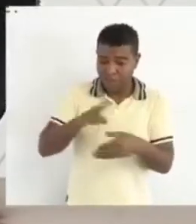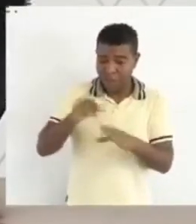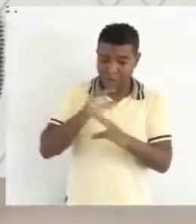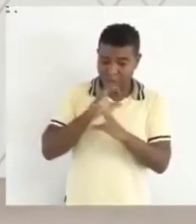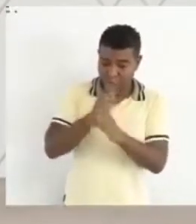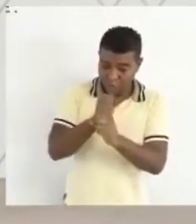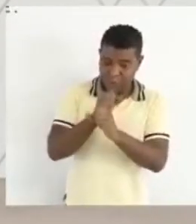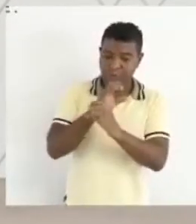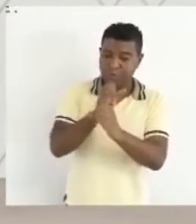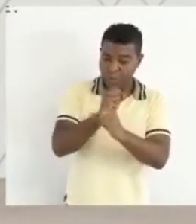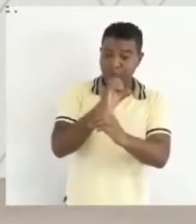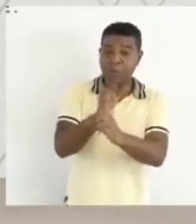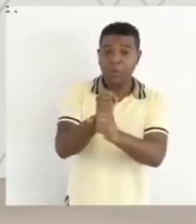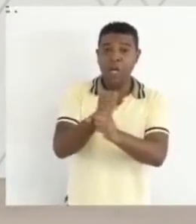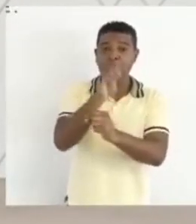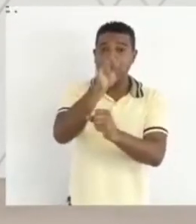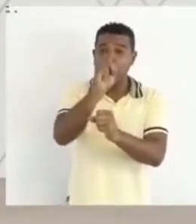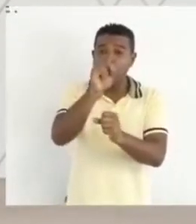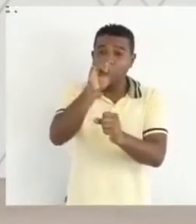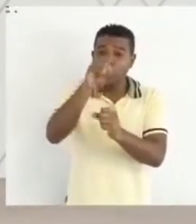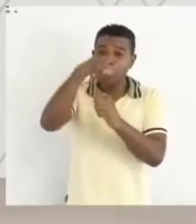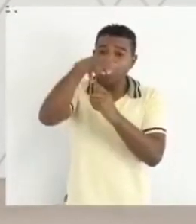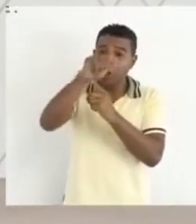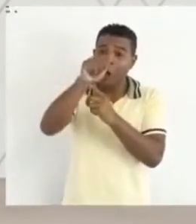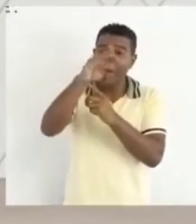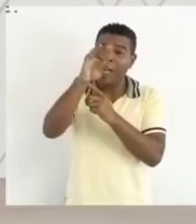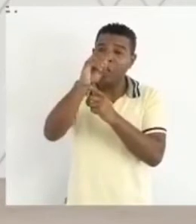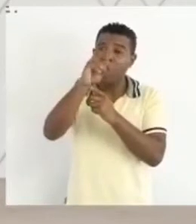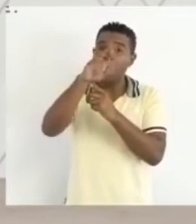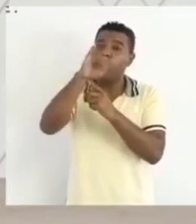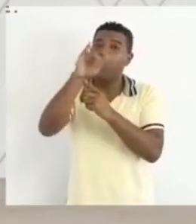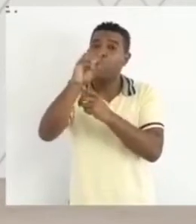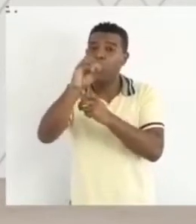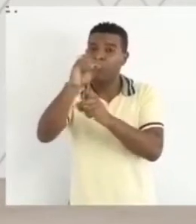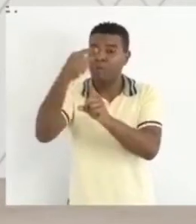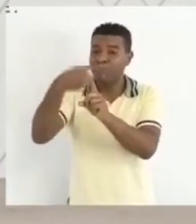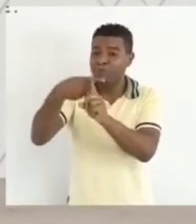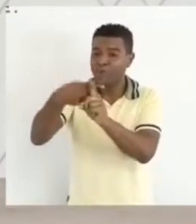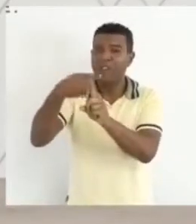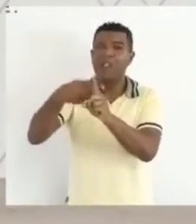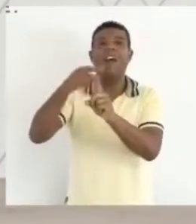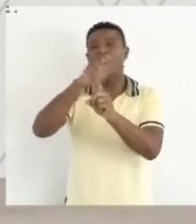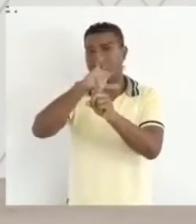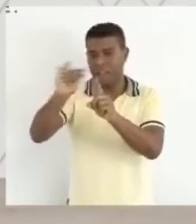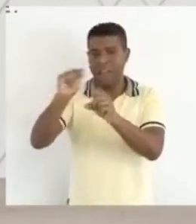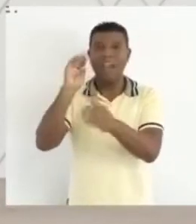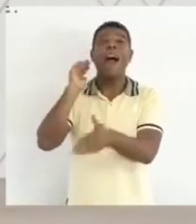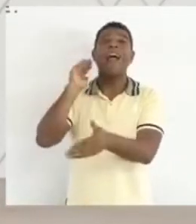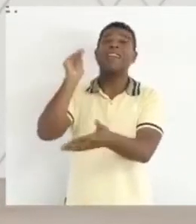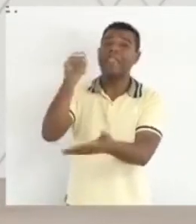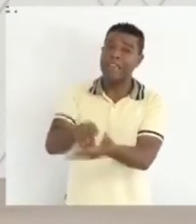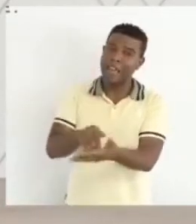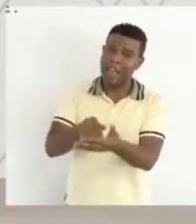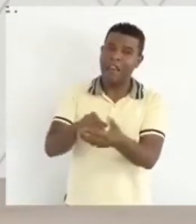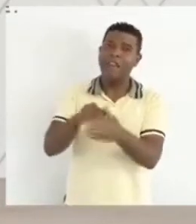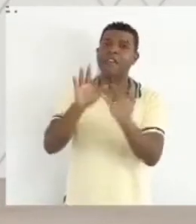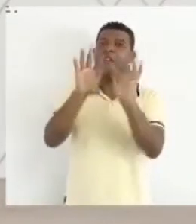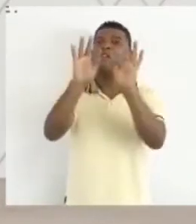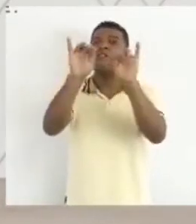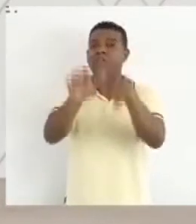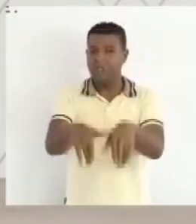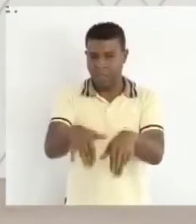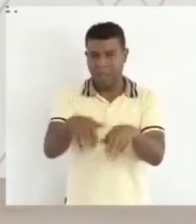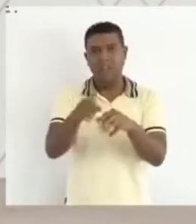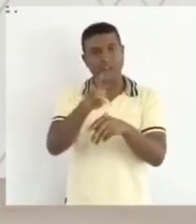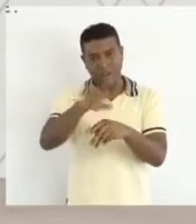ter uma tendência de um número confirmado maior, tanto de casos novos e, infelizmente,